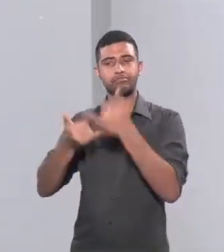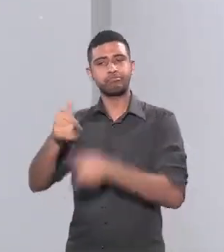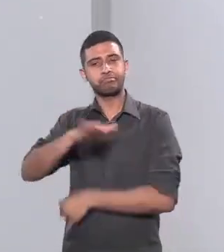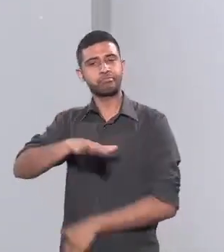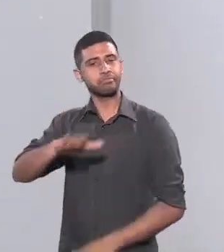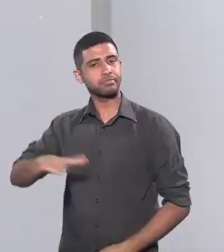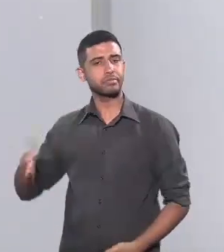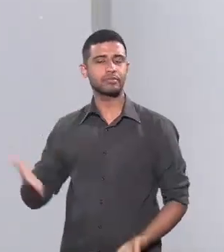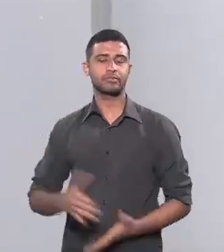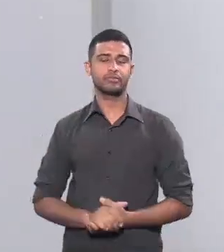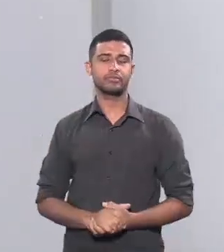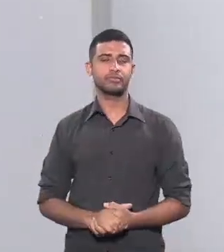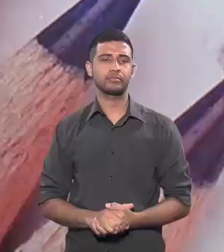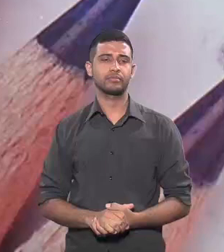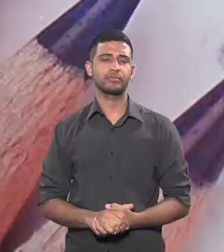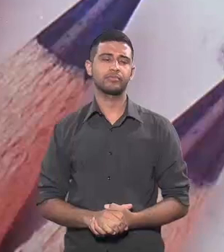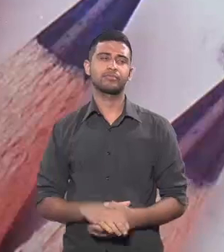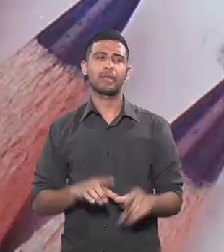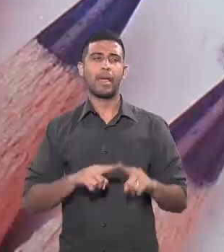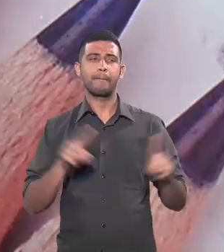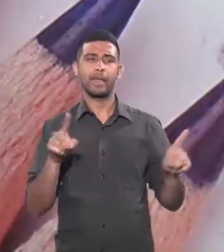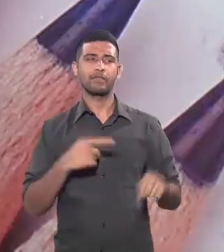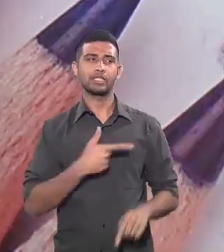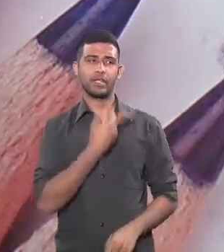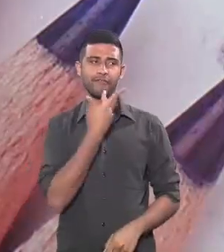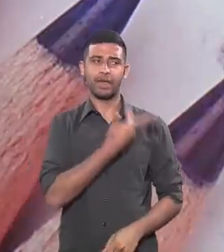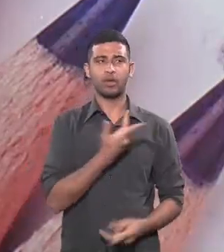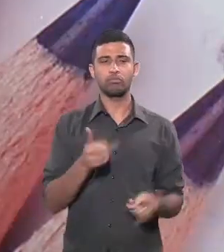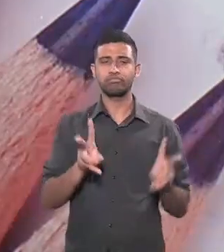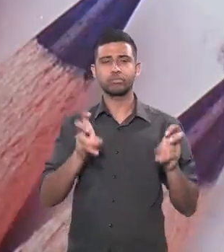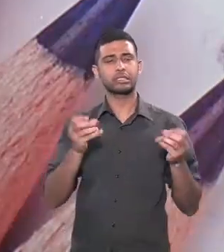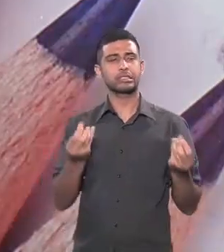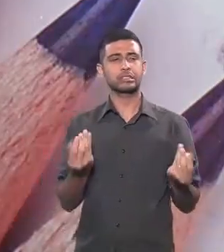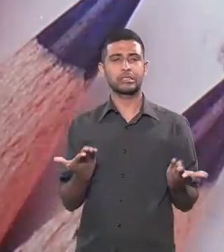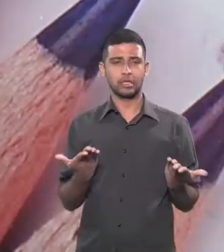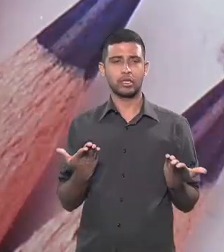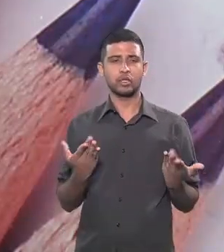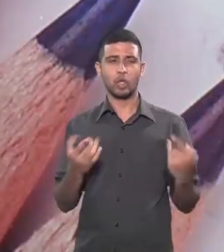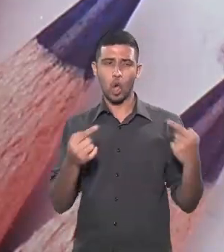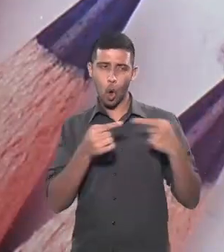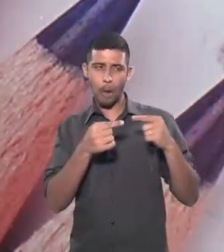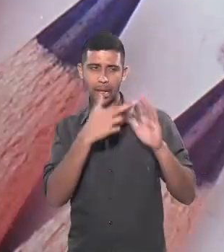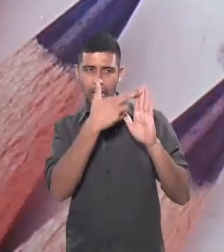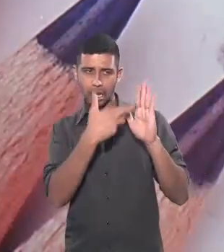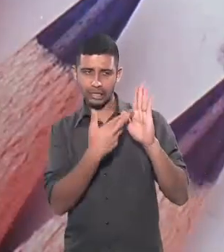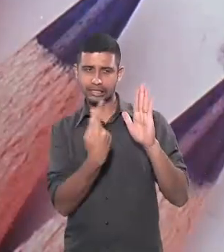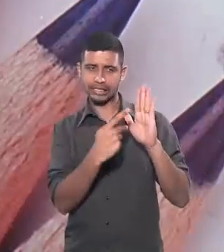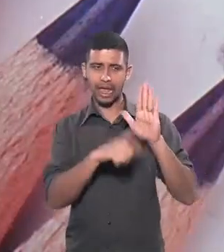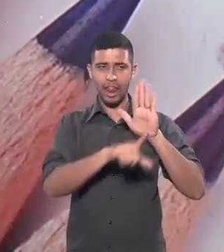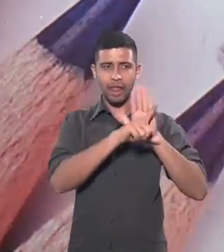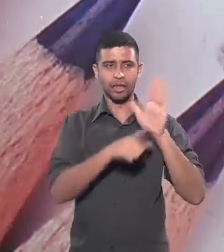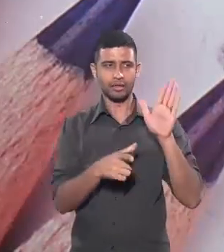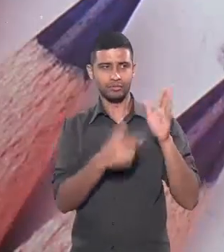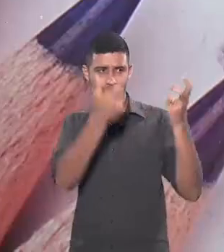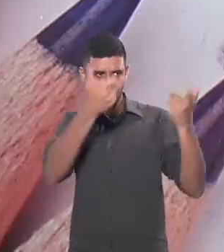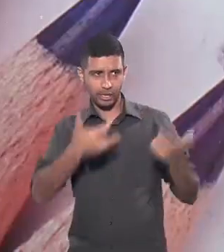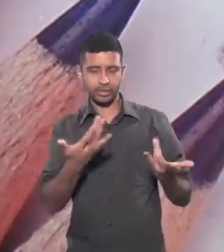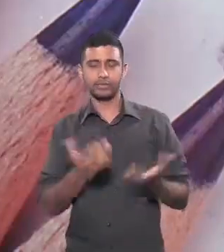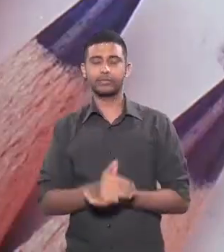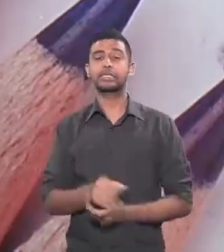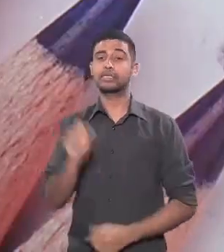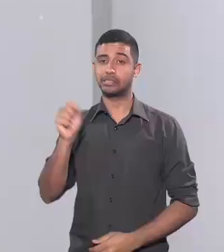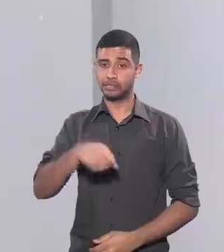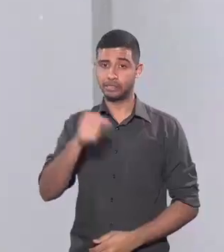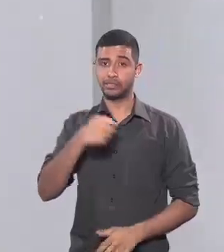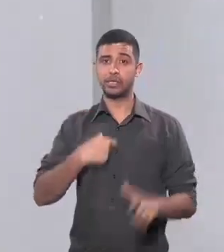recreação infantil. Agora, isso não fica, já que você está falando dessa questão, não fica para regulamentação da lei? Aí eu queria que você explicasse.